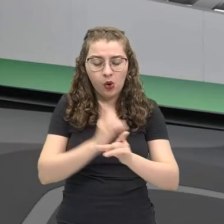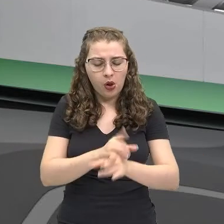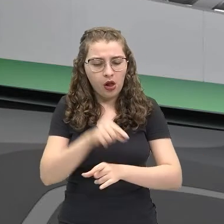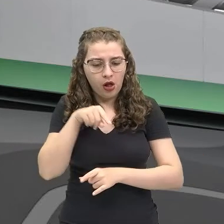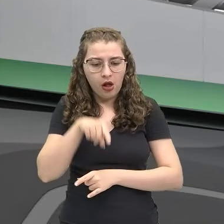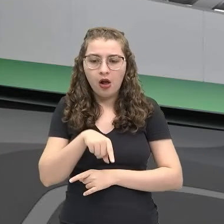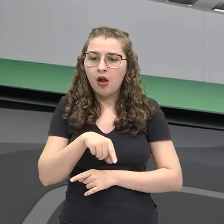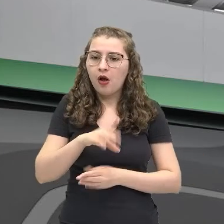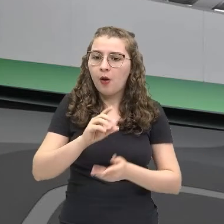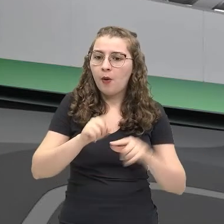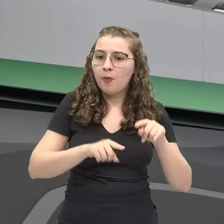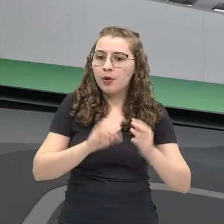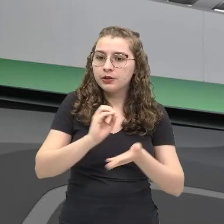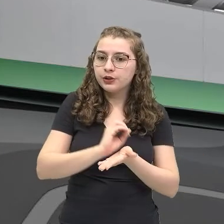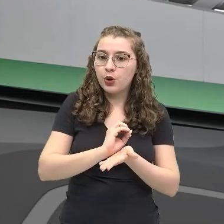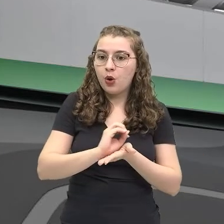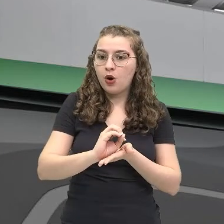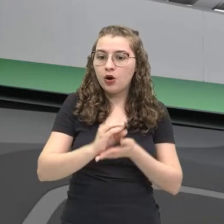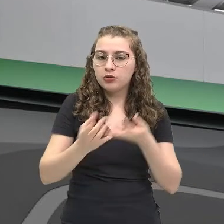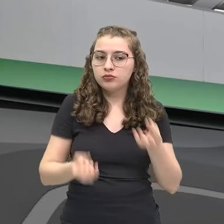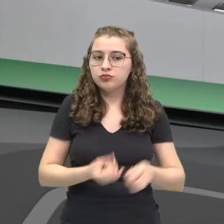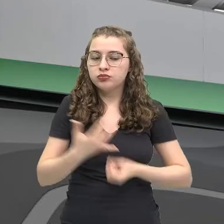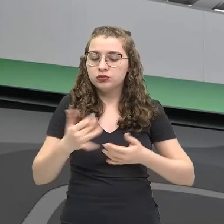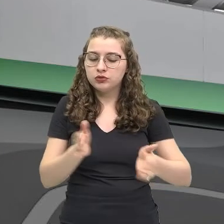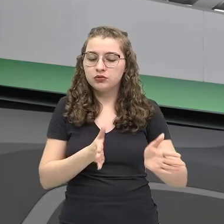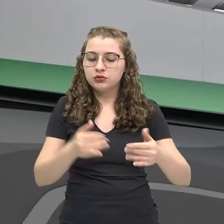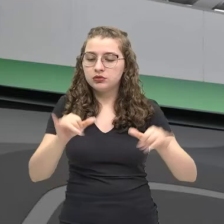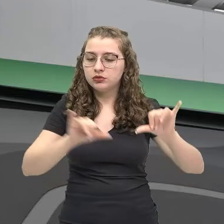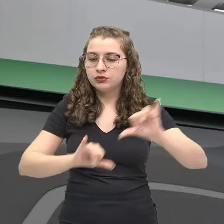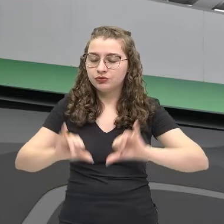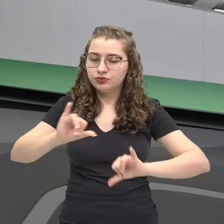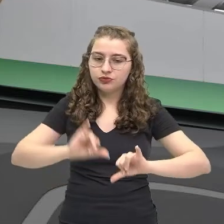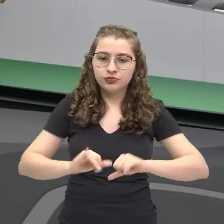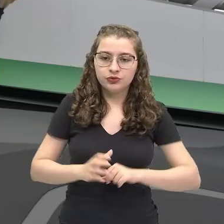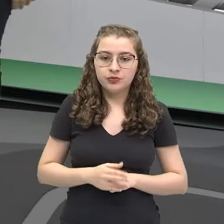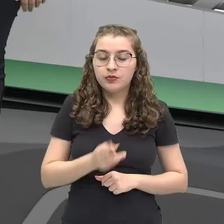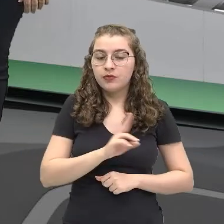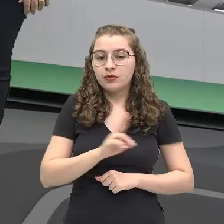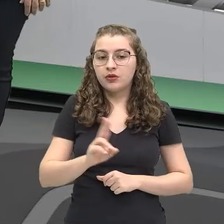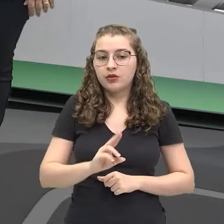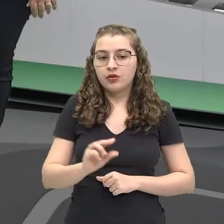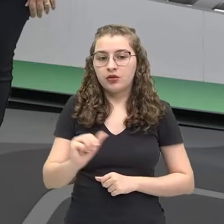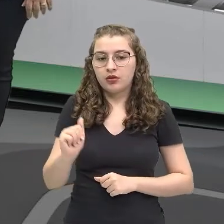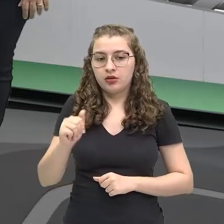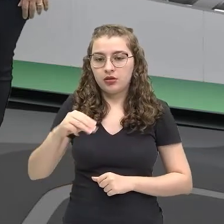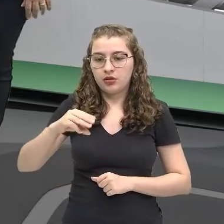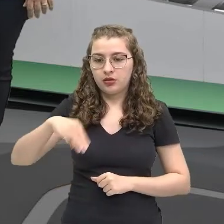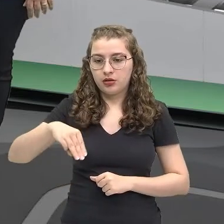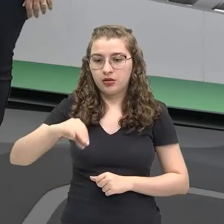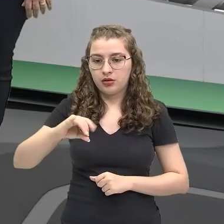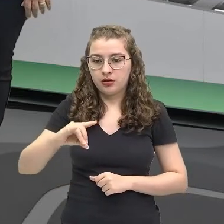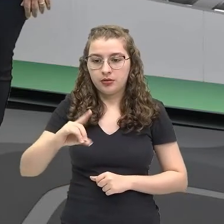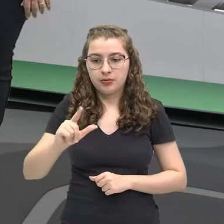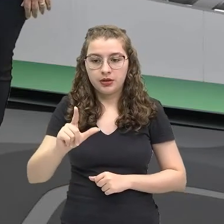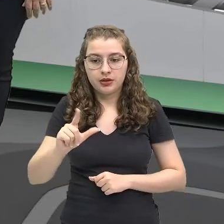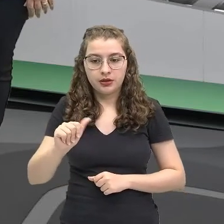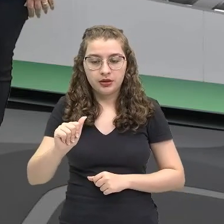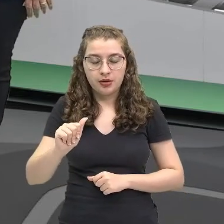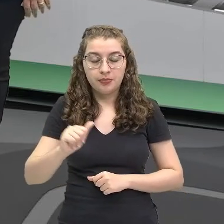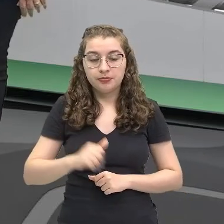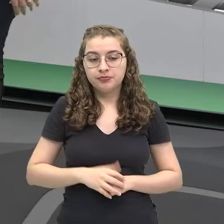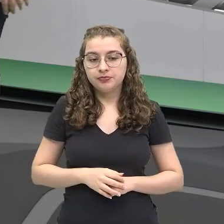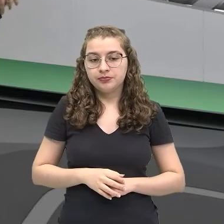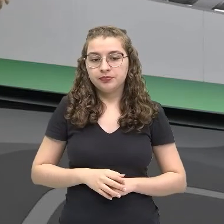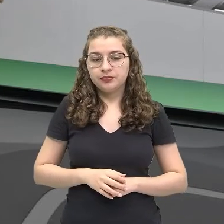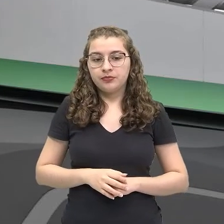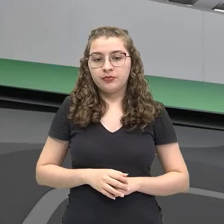composto orgânico, ele conseguiu produzir em laboratório. Esse composto orgânico é a amida. Essa amida